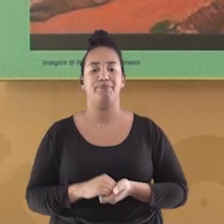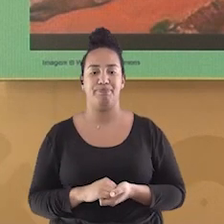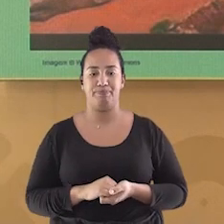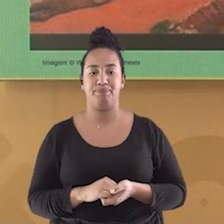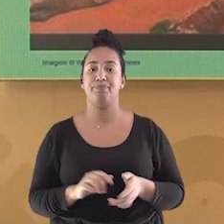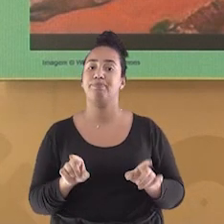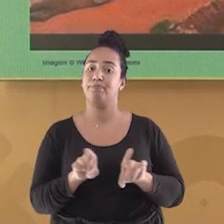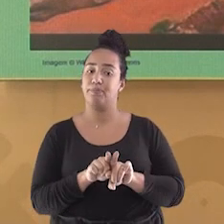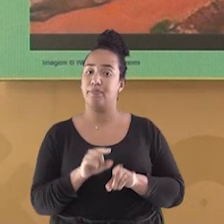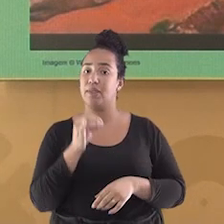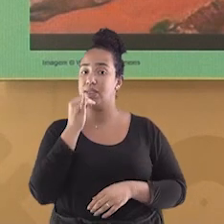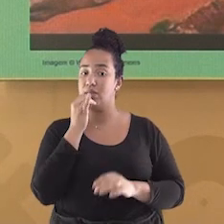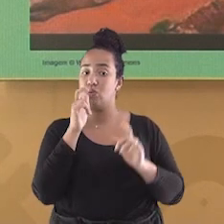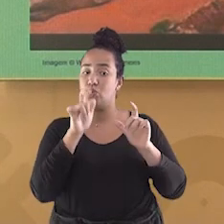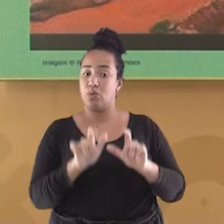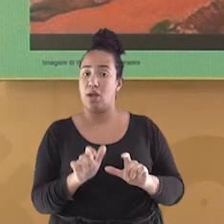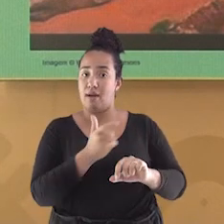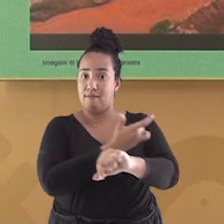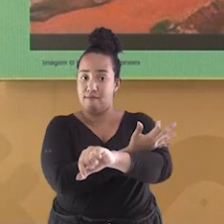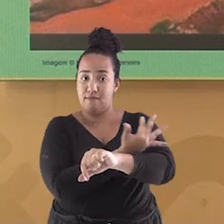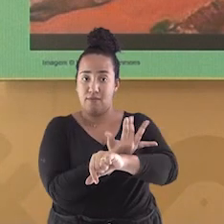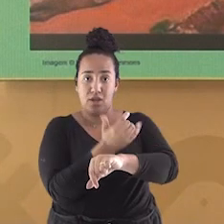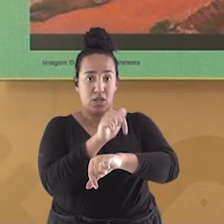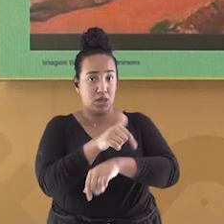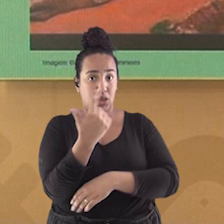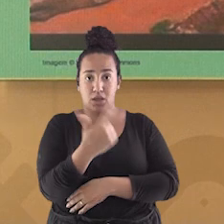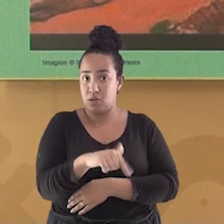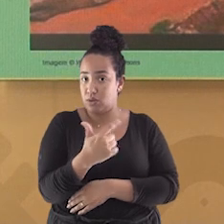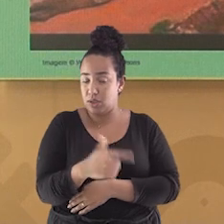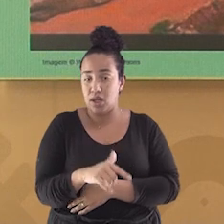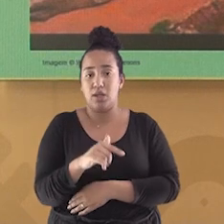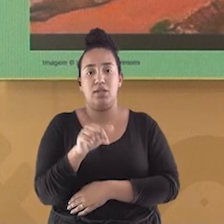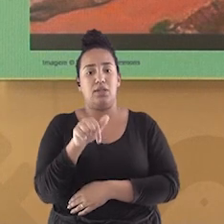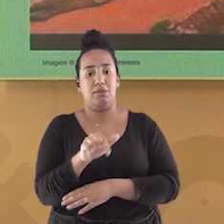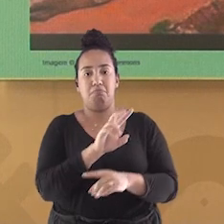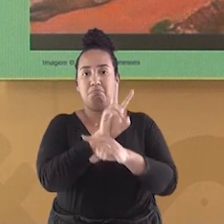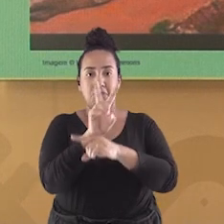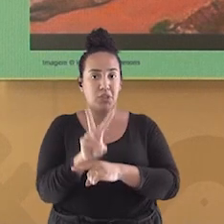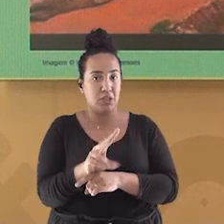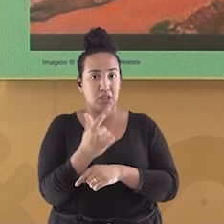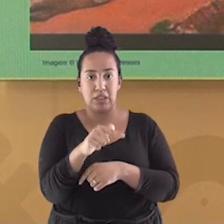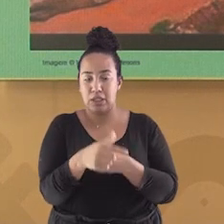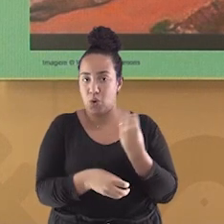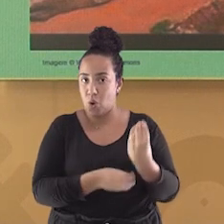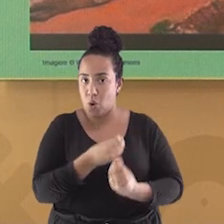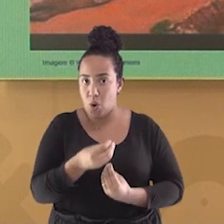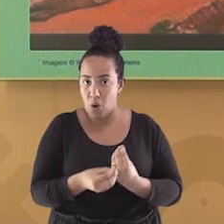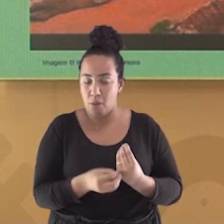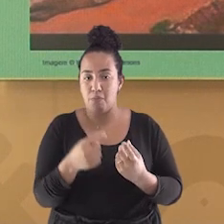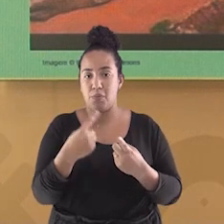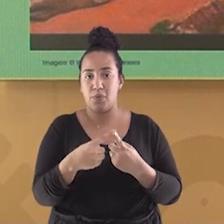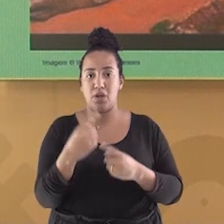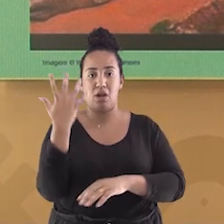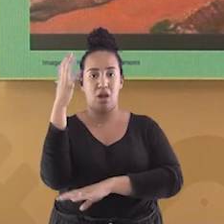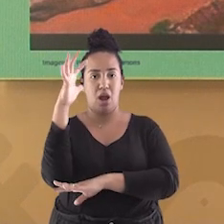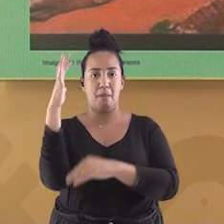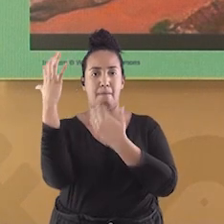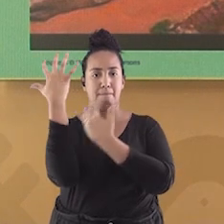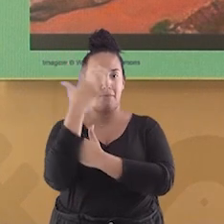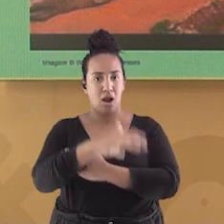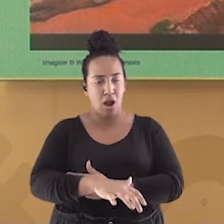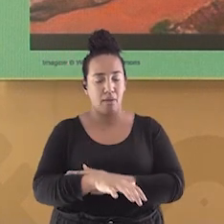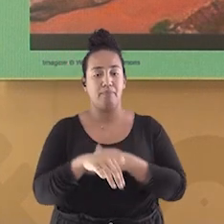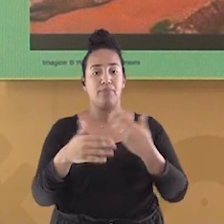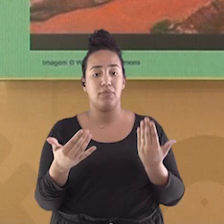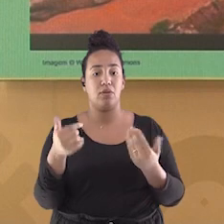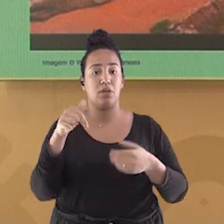E em locais em que a vegetação não atua mais, como fator de proteção devido ao desmatamento,